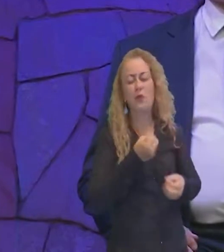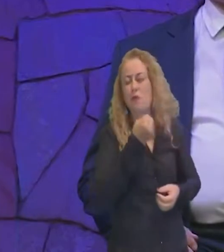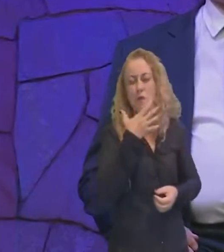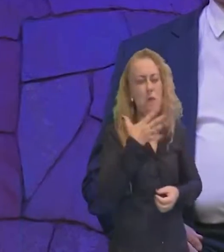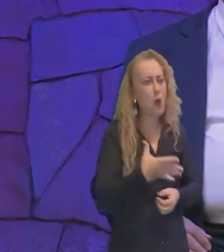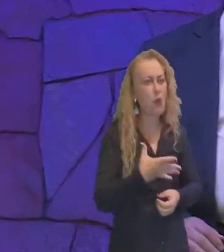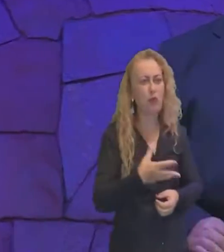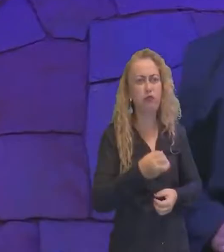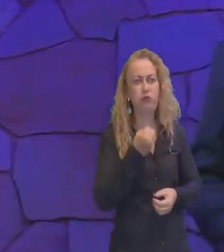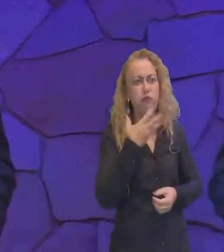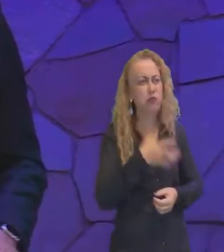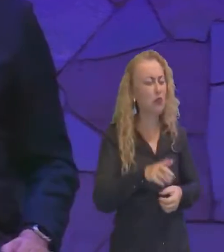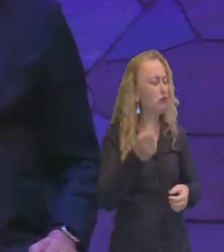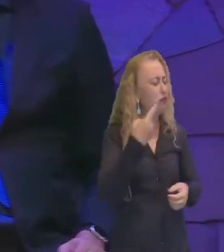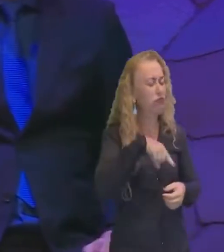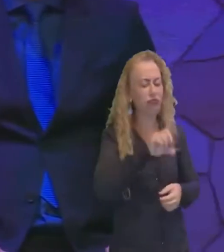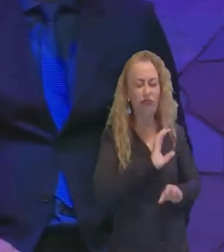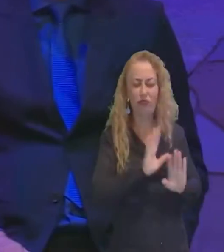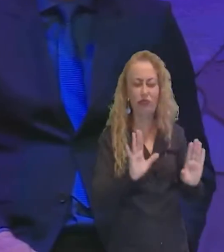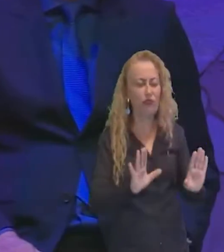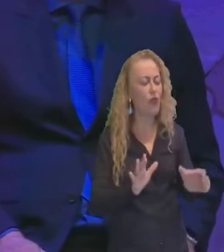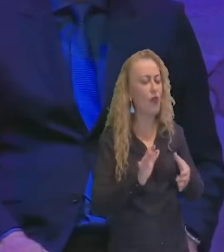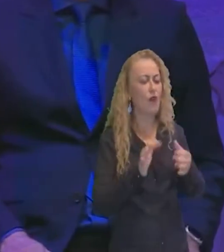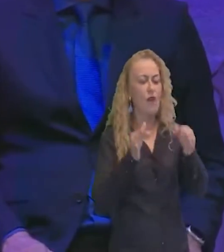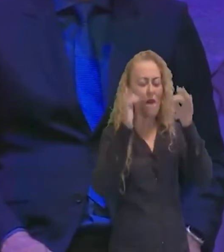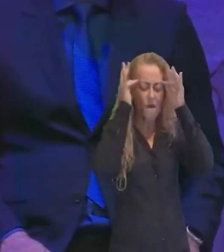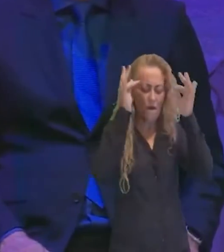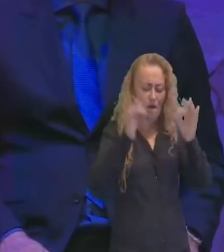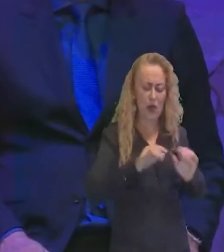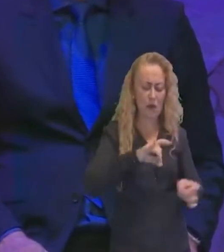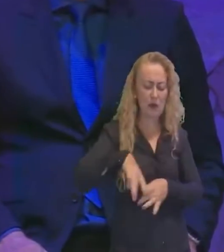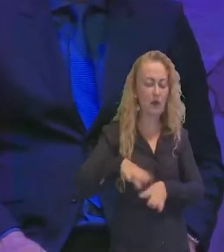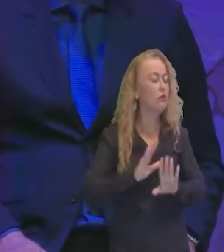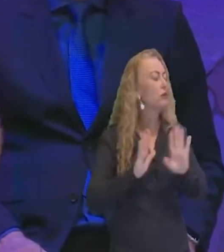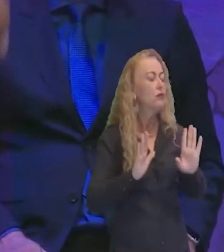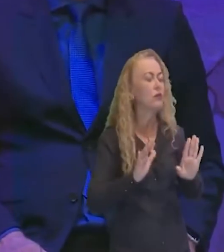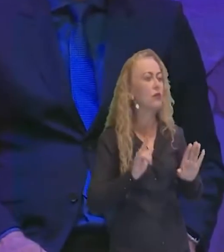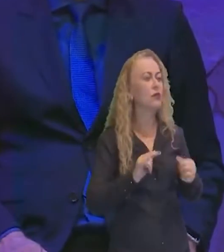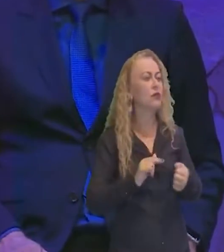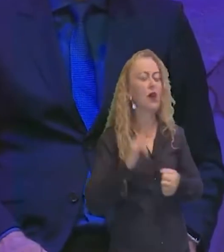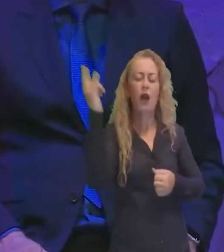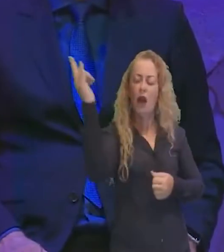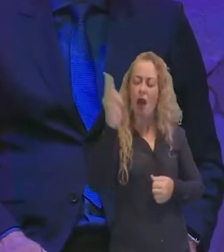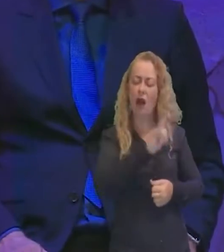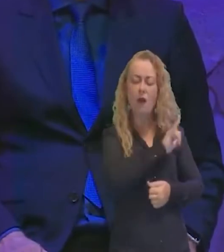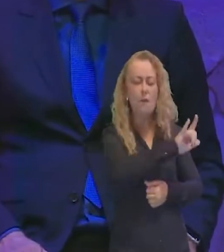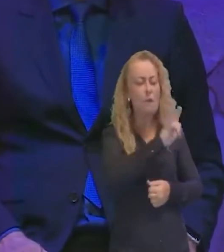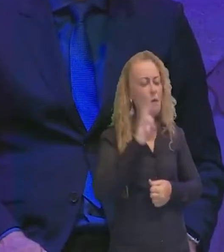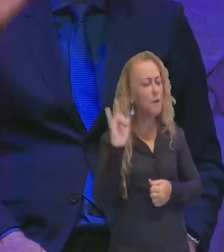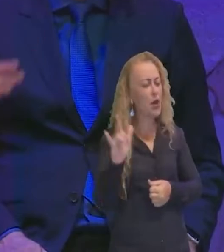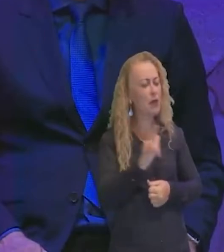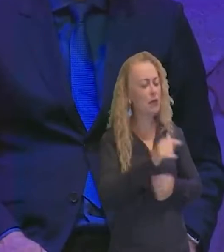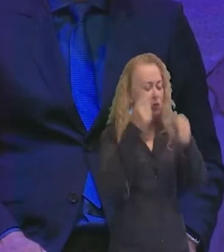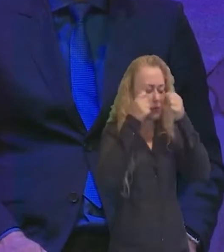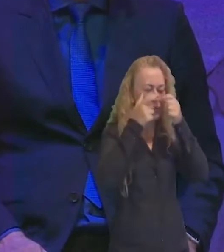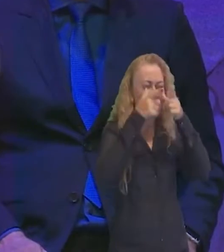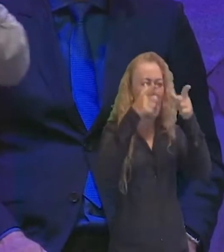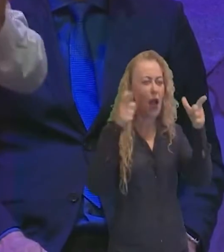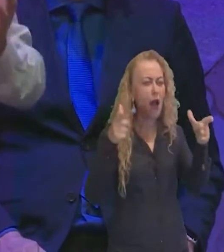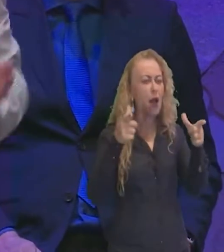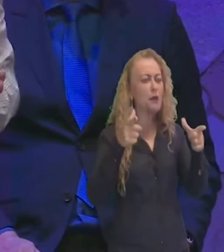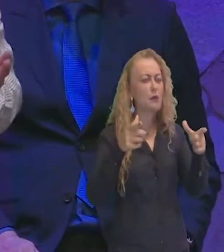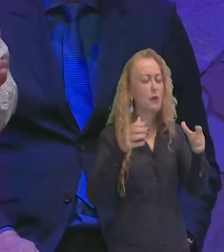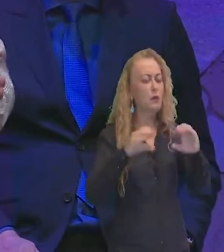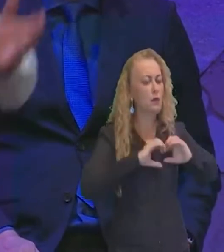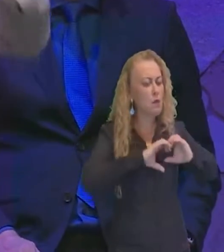não compensa ser infiel ao seu marido. Irmãos, estejam atentos, abram seus olhos